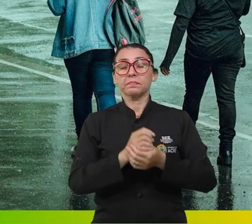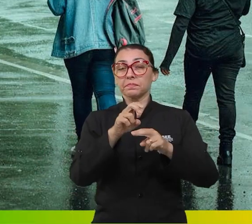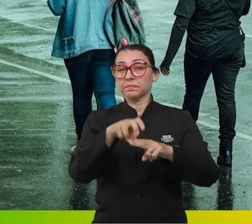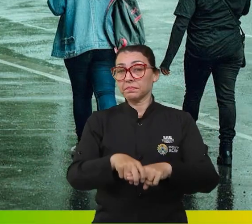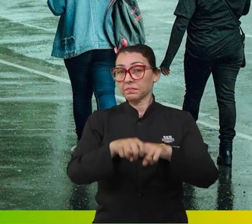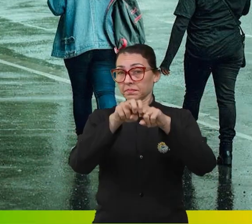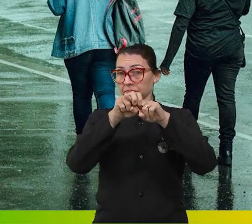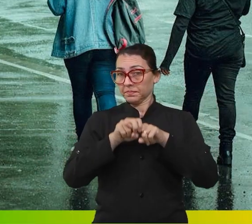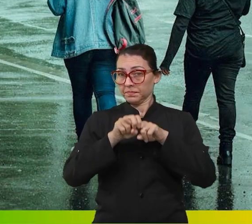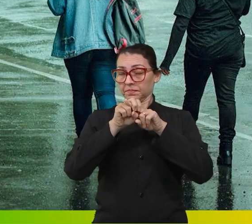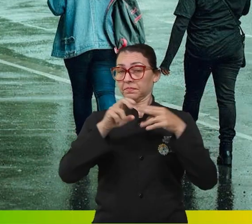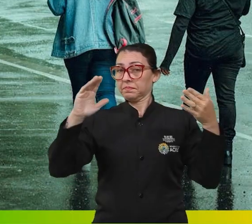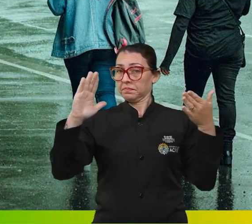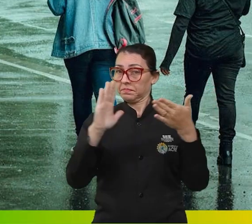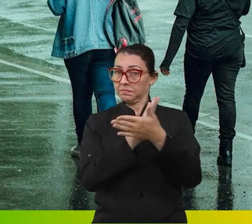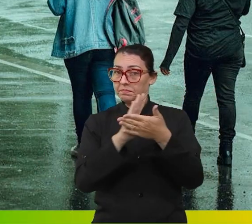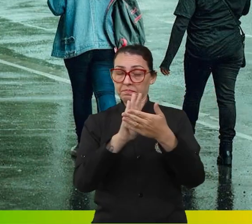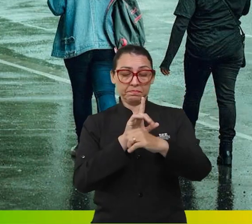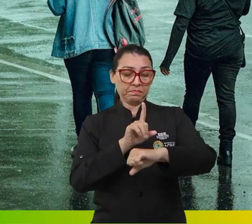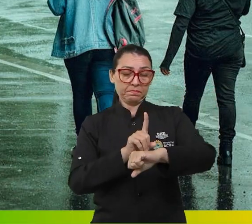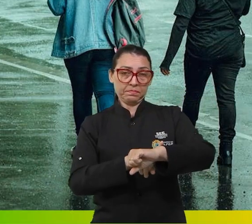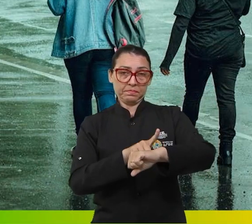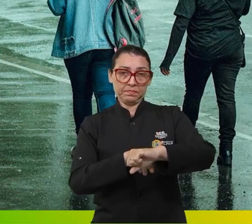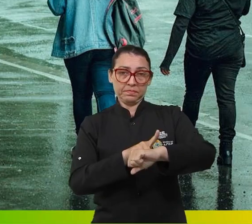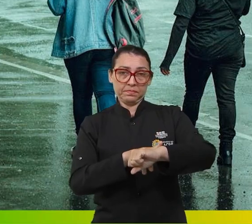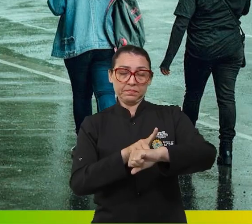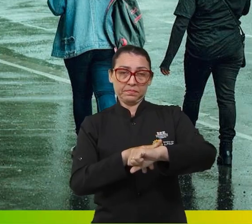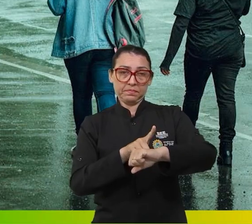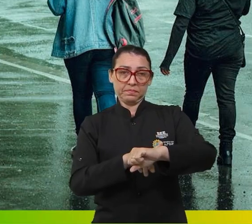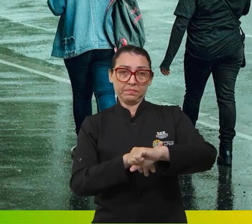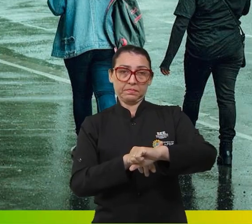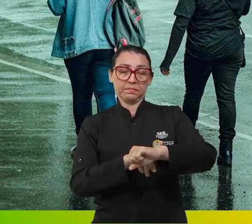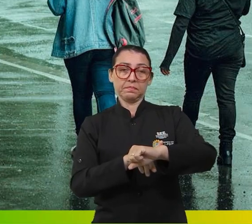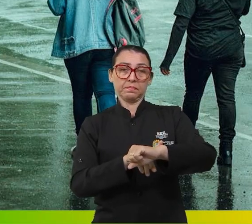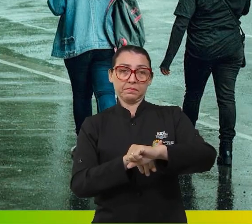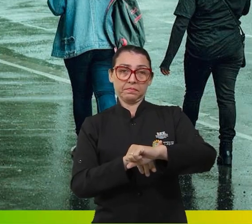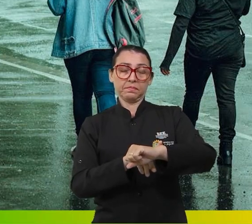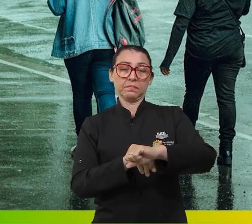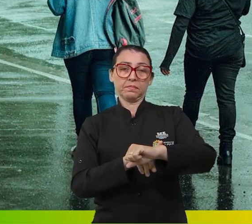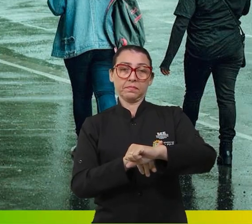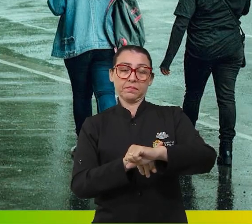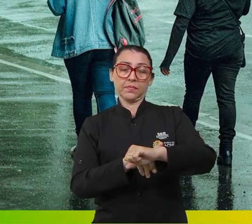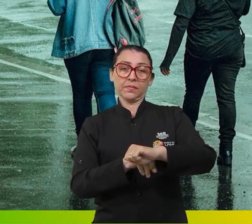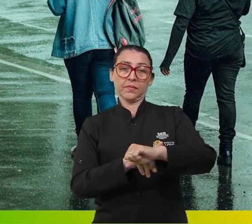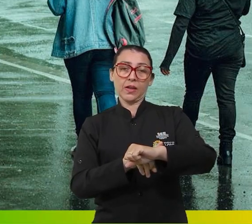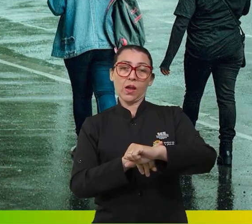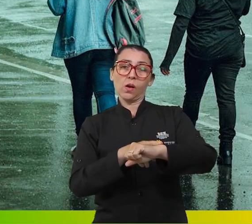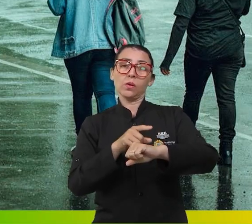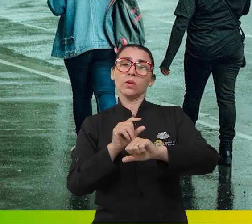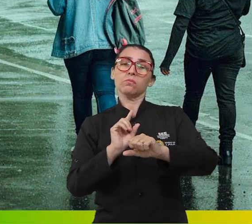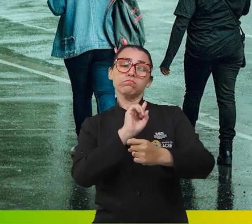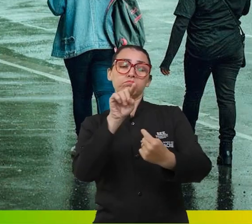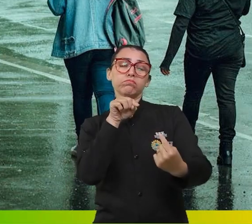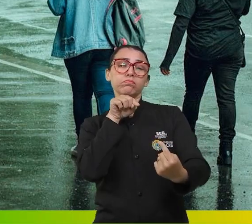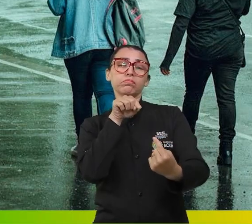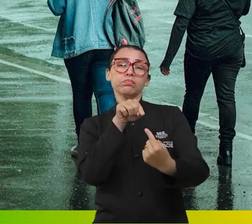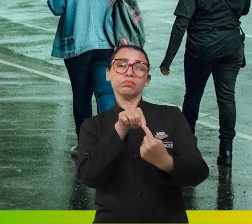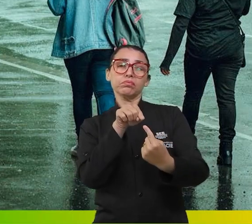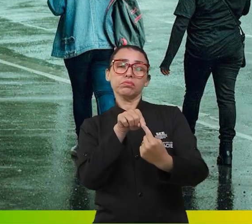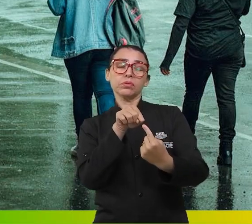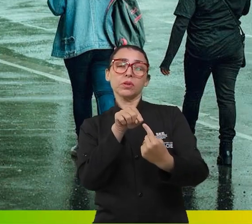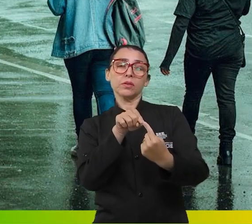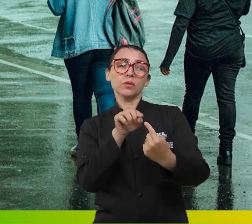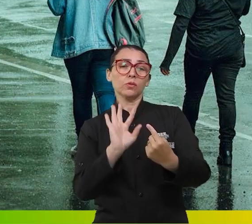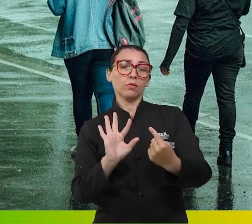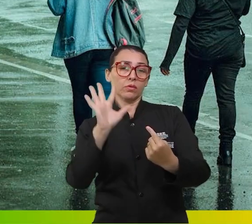Portanto, nem que seja por alguns minutos, as retira do automático e da objetividade